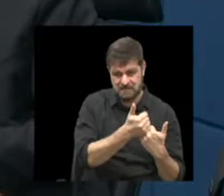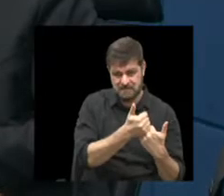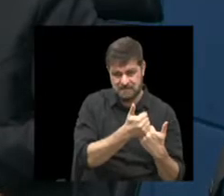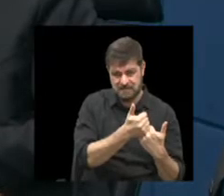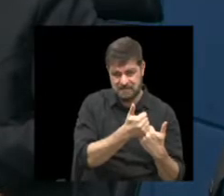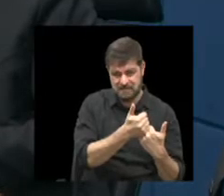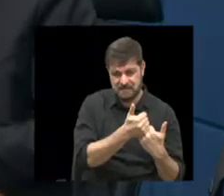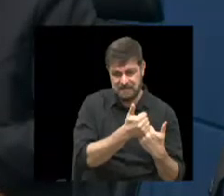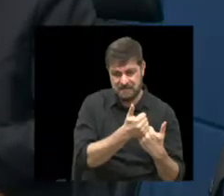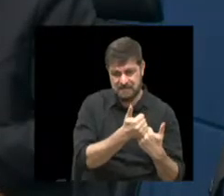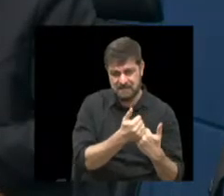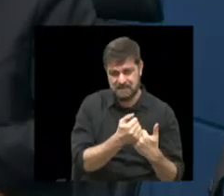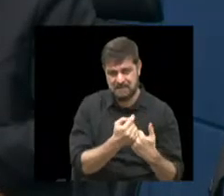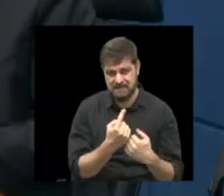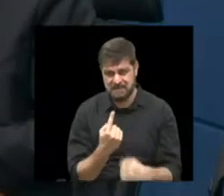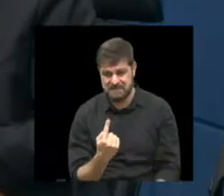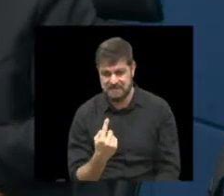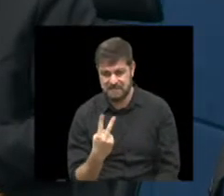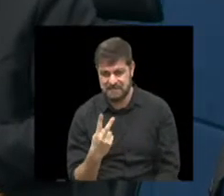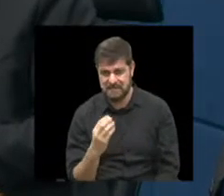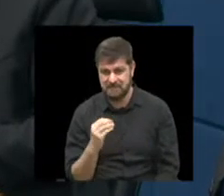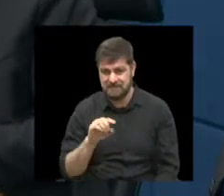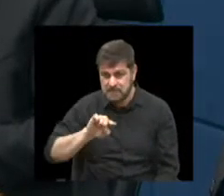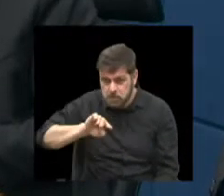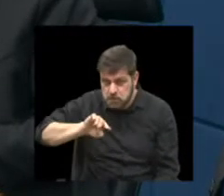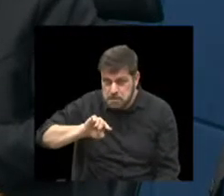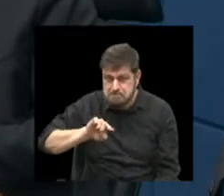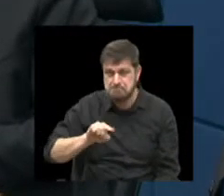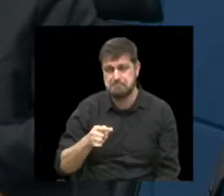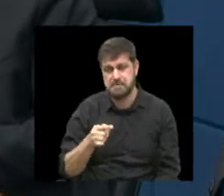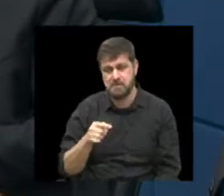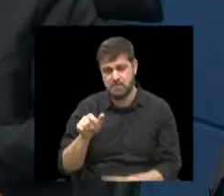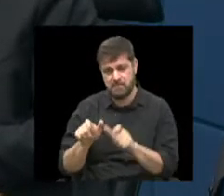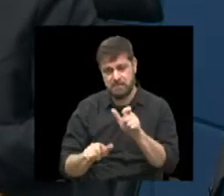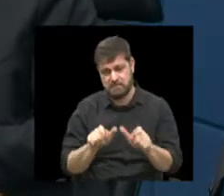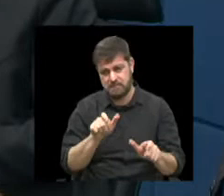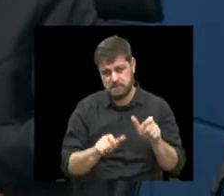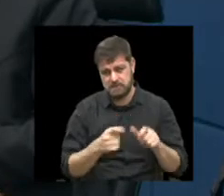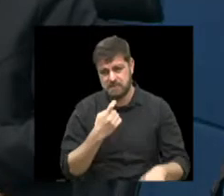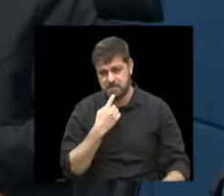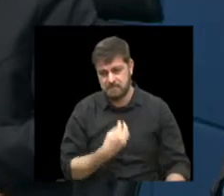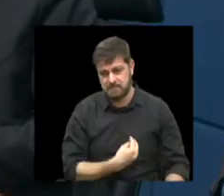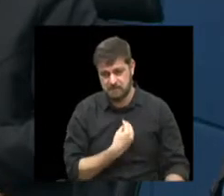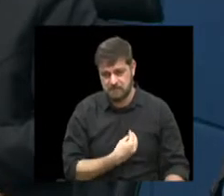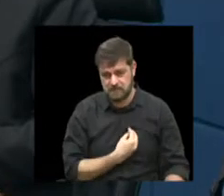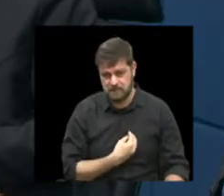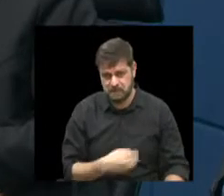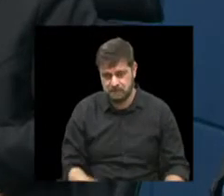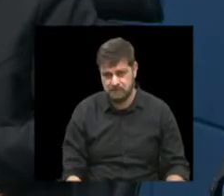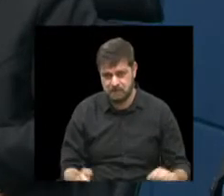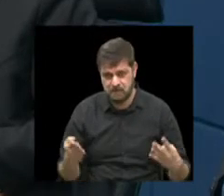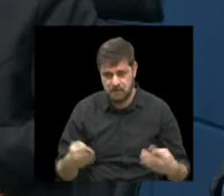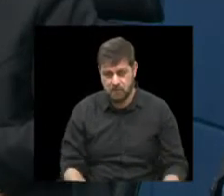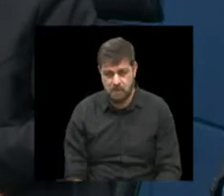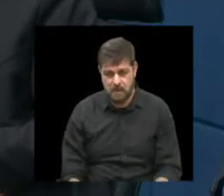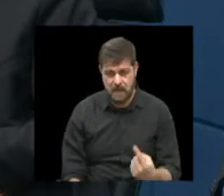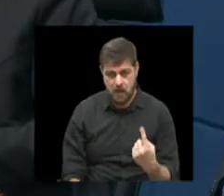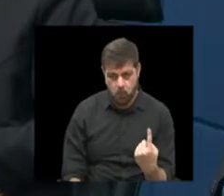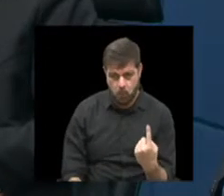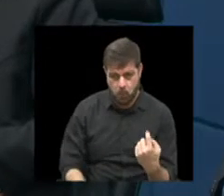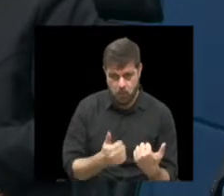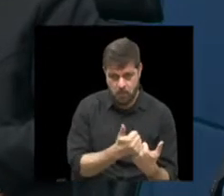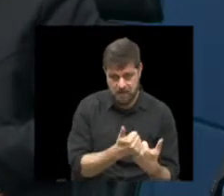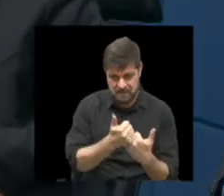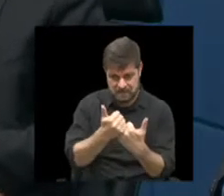cada 120 mil habitantes. E agora, com 4, um assessor para cada 300 mil